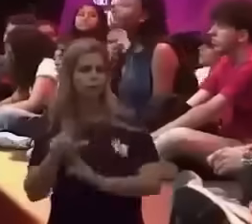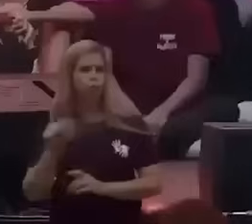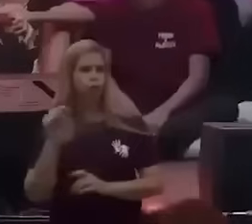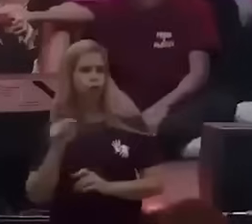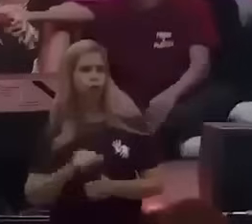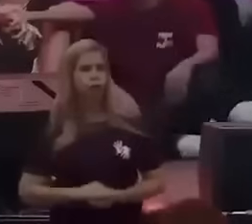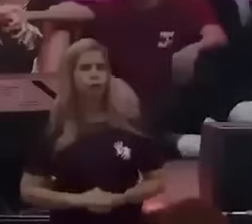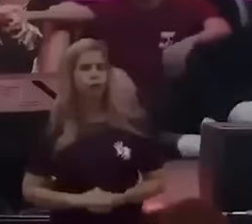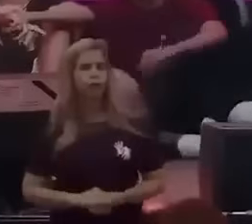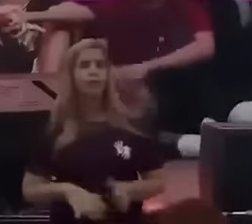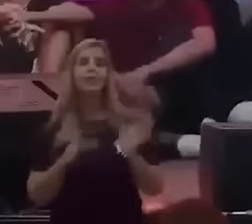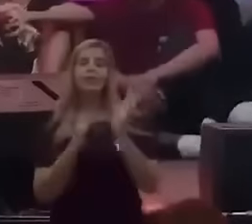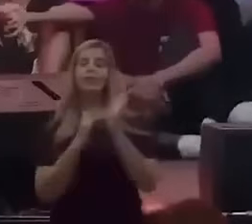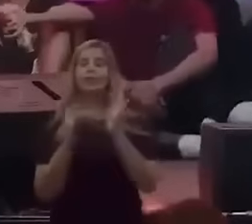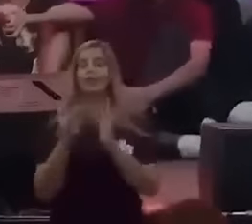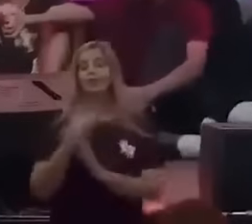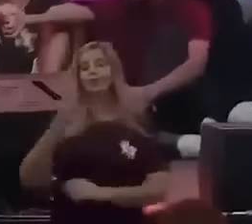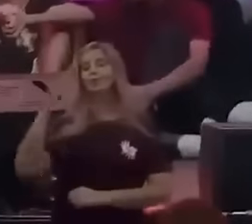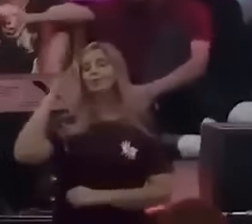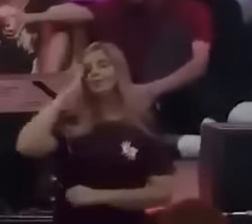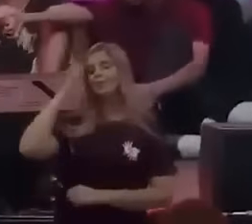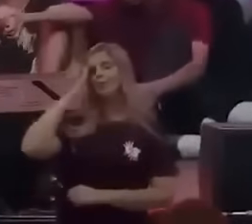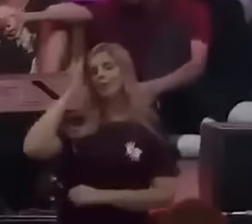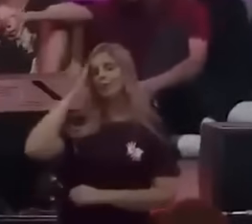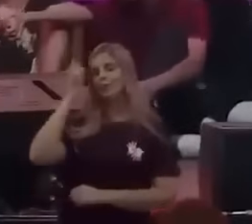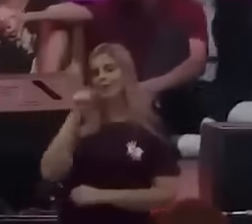É porque Jesus sabia que Pedro havia desistido.